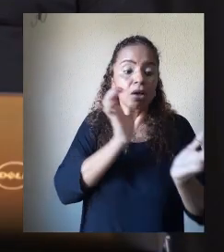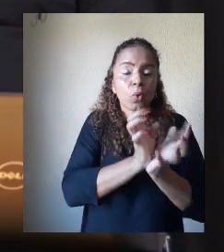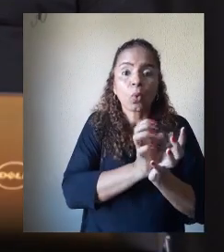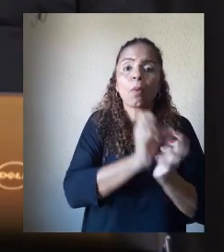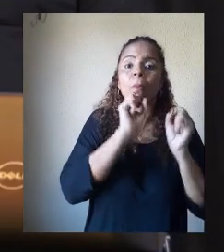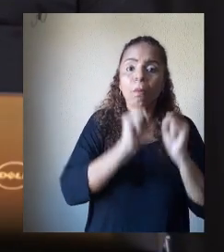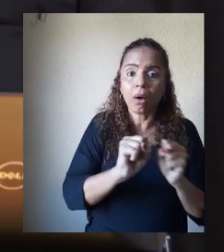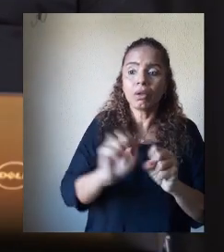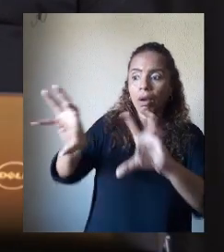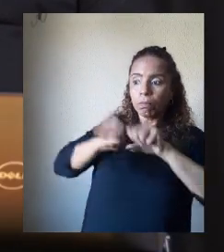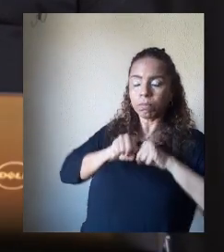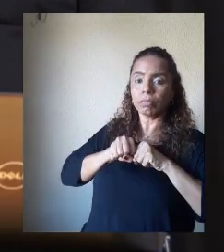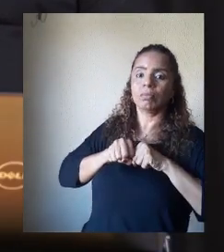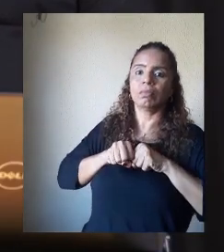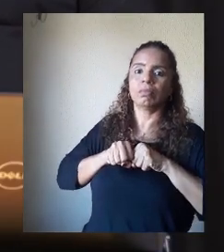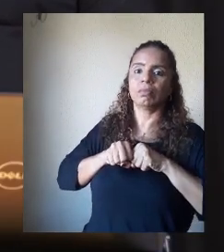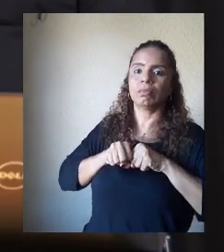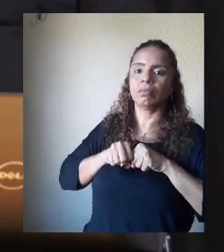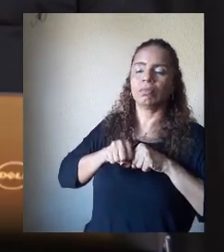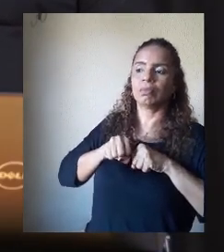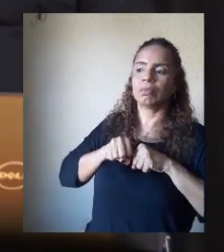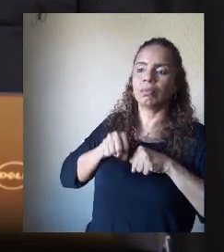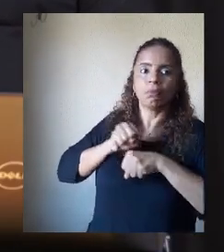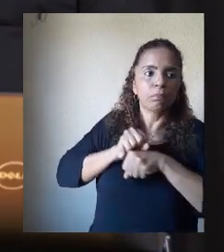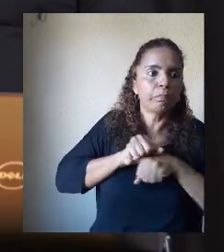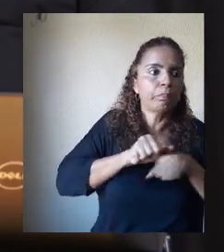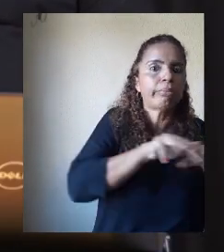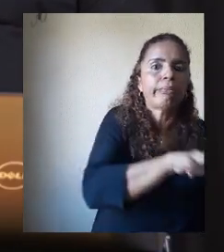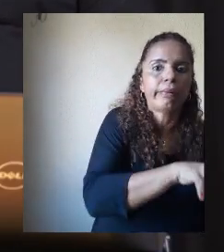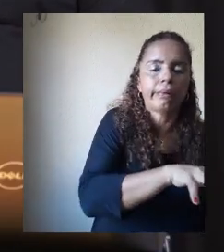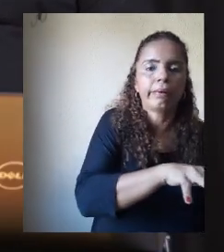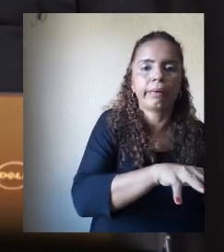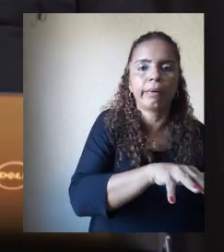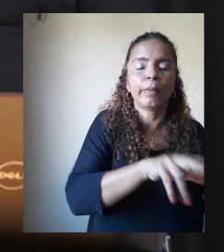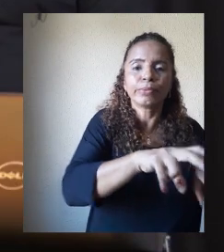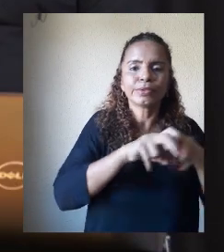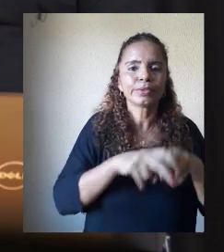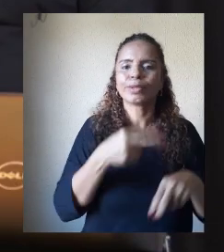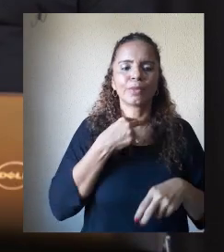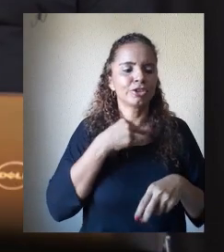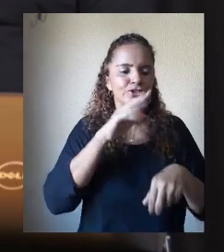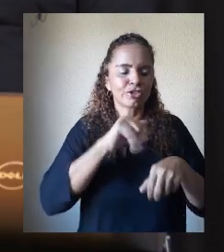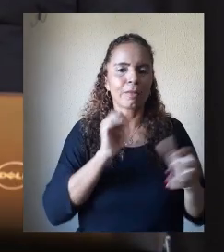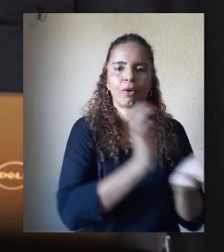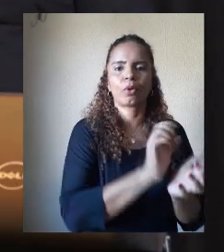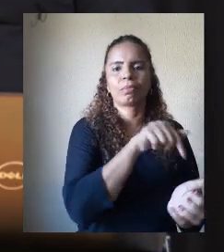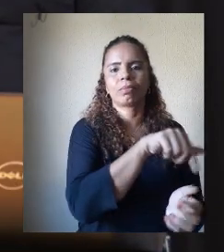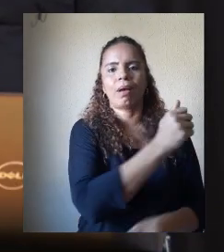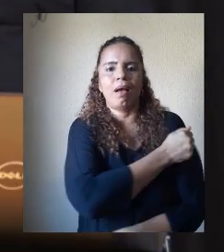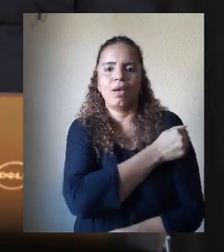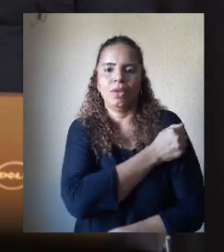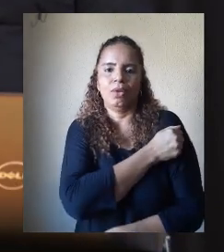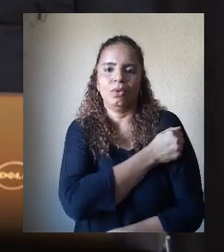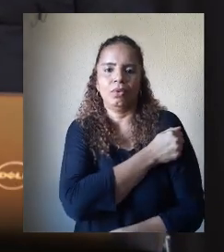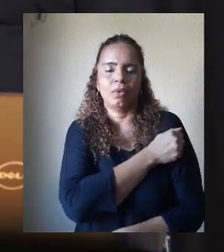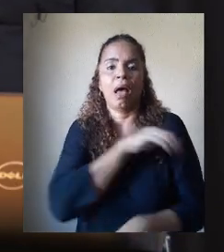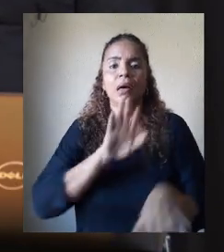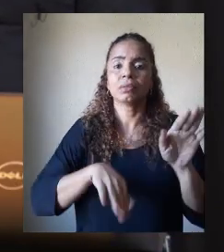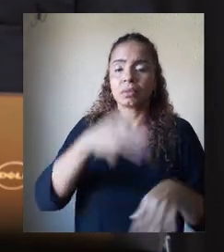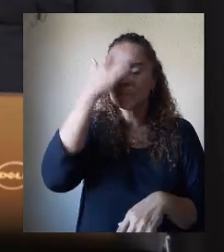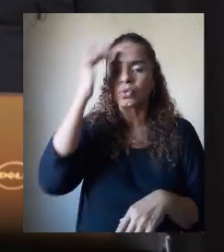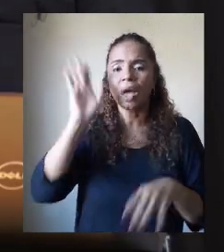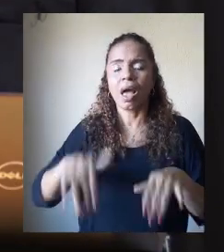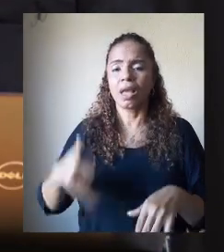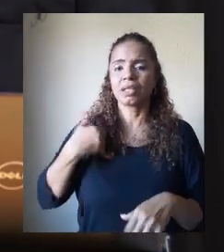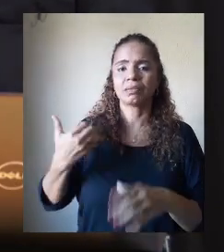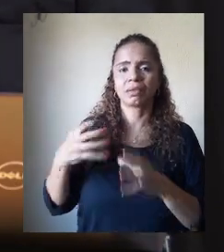outros colegas, para funcionários do hospital, que por sua vez vão passar o micro-organismo para os pacientes, que muitas vezes são idosos, imunodeprimidos, e aí